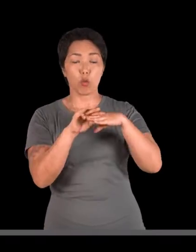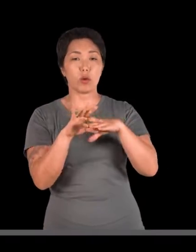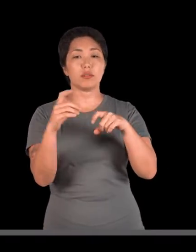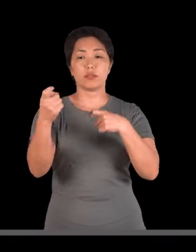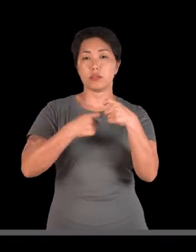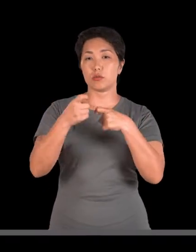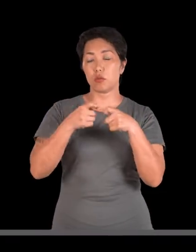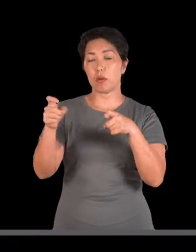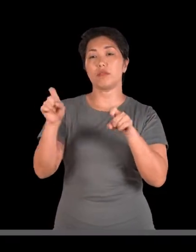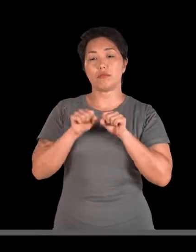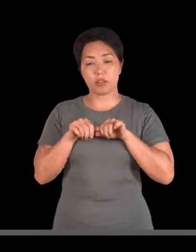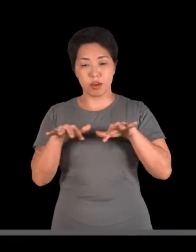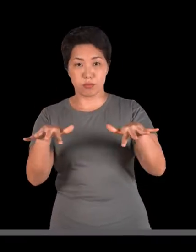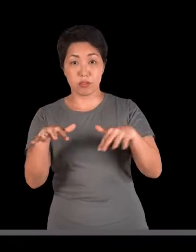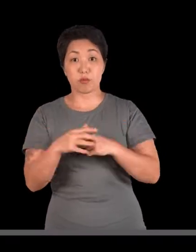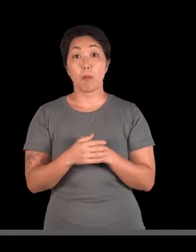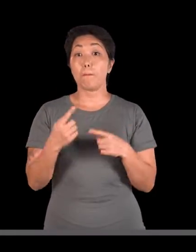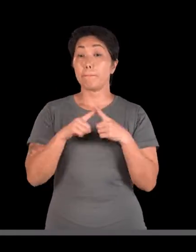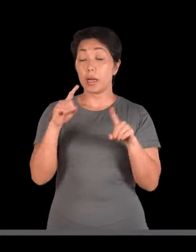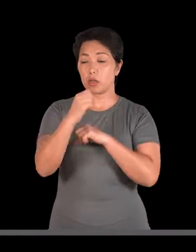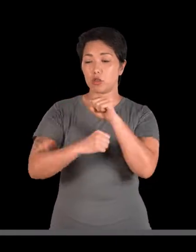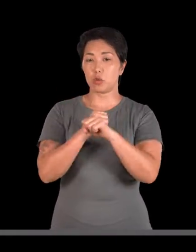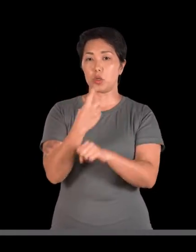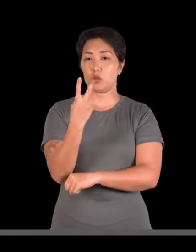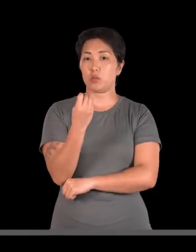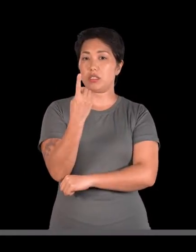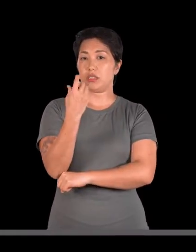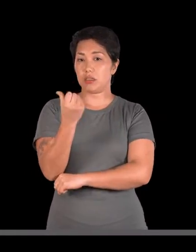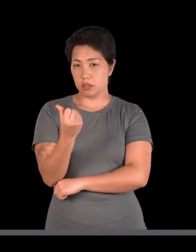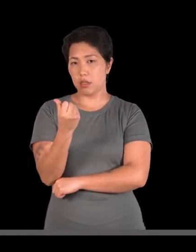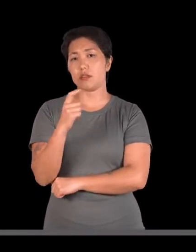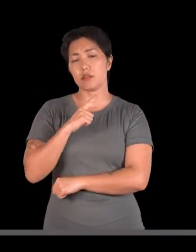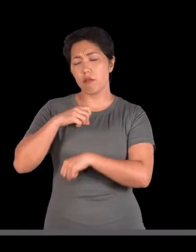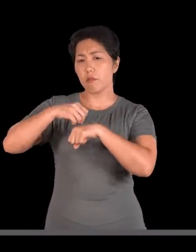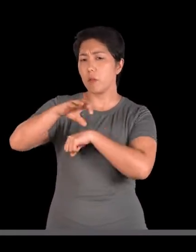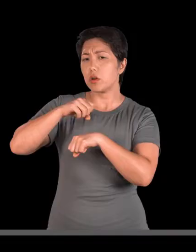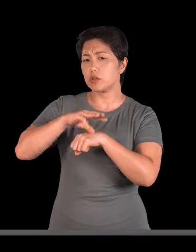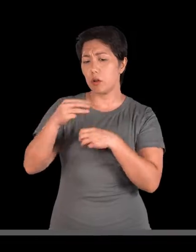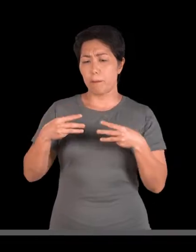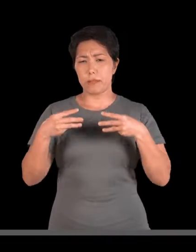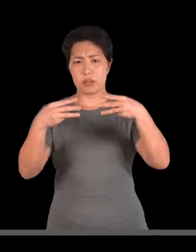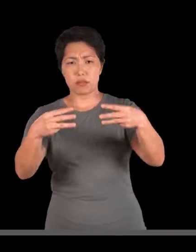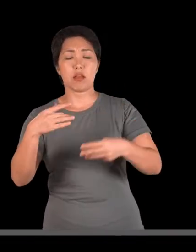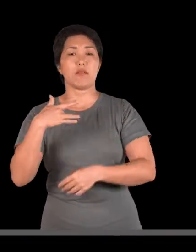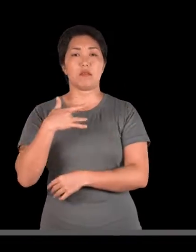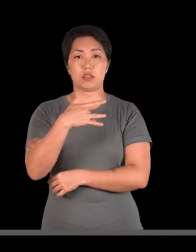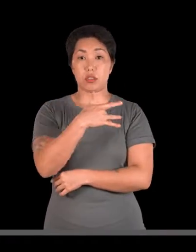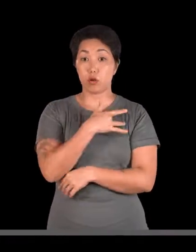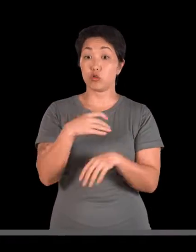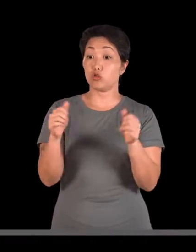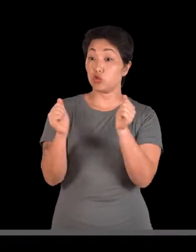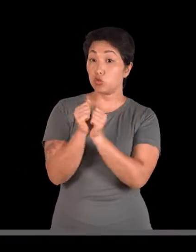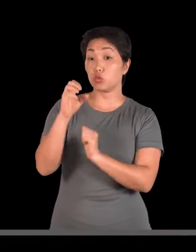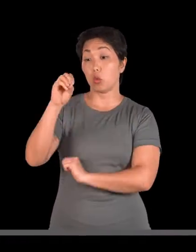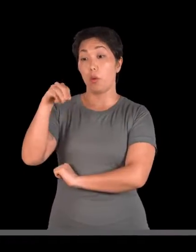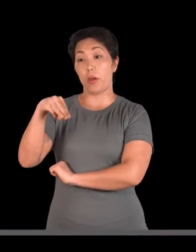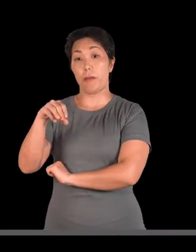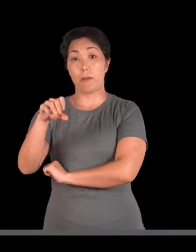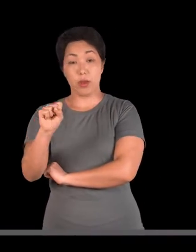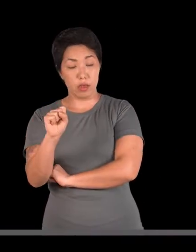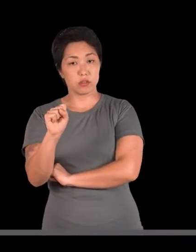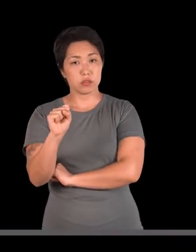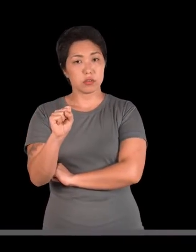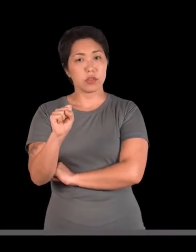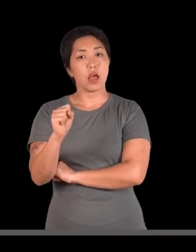sexualmente transmissíveis. Porém, desde 2016, houve uma orientação por parte do Ministério da Saúde, alinhada aí com a OMS, que